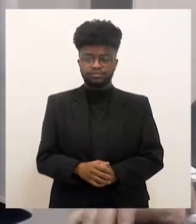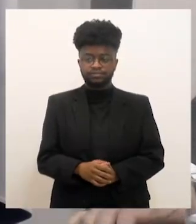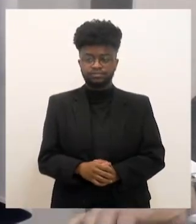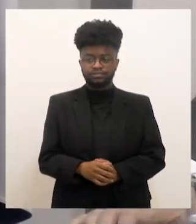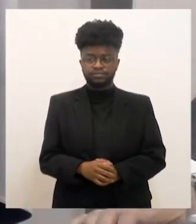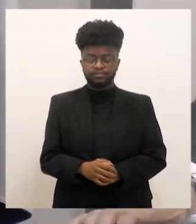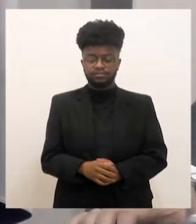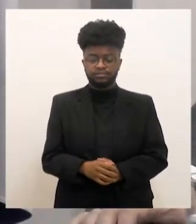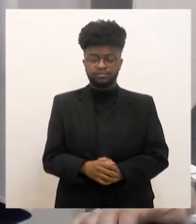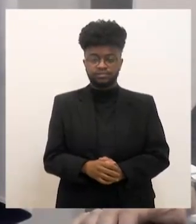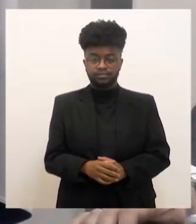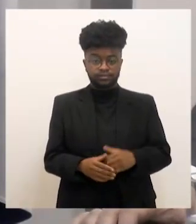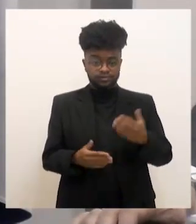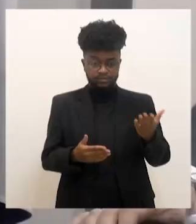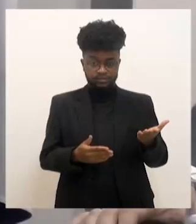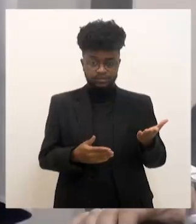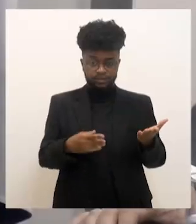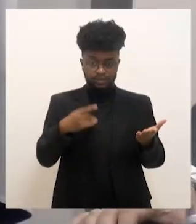E